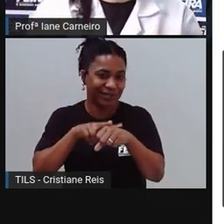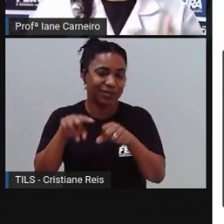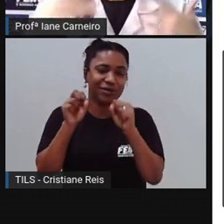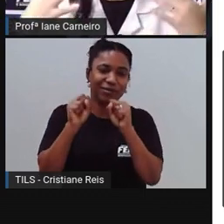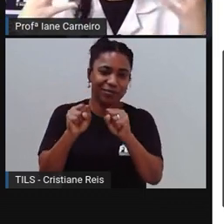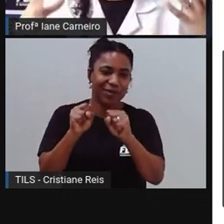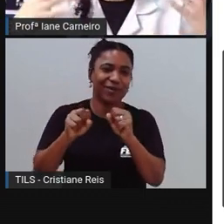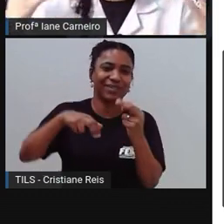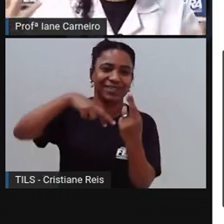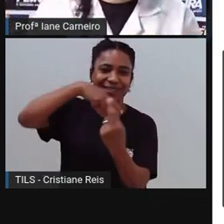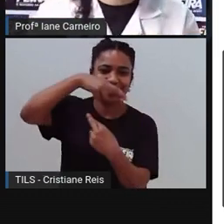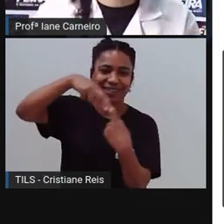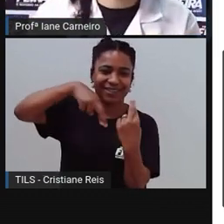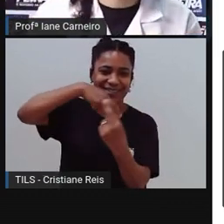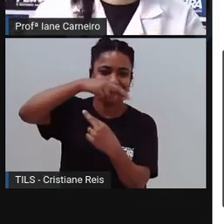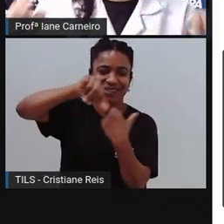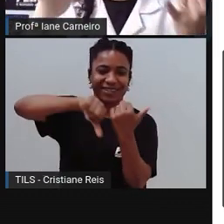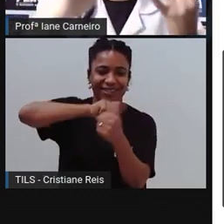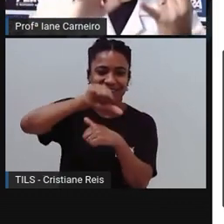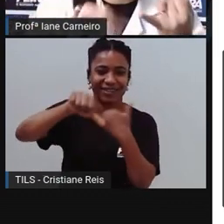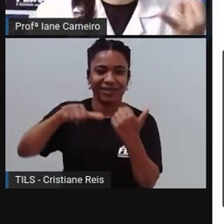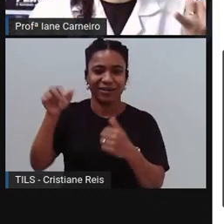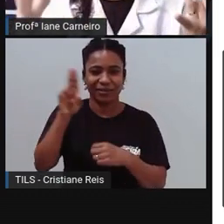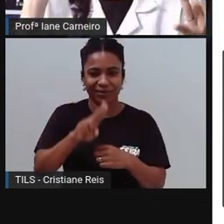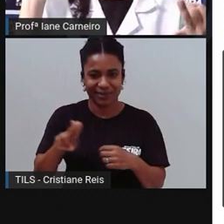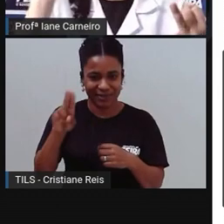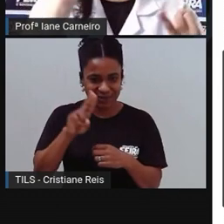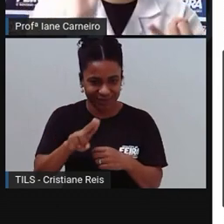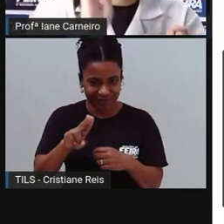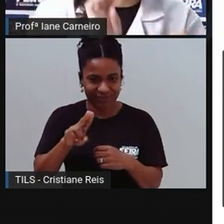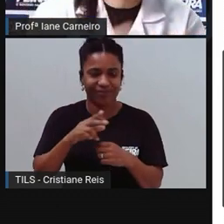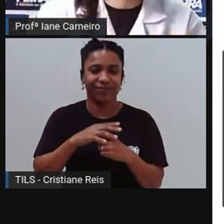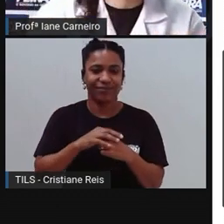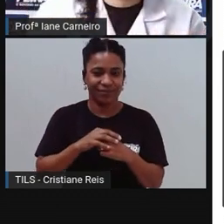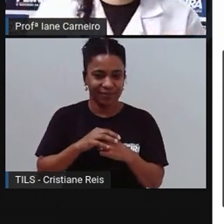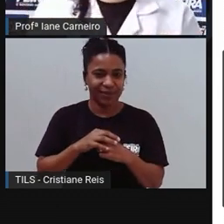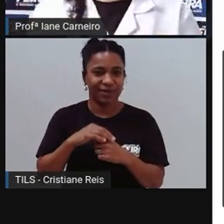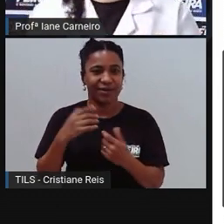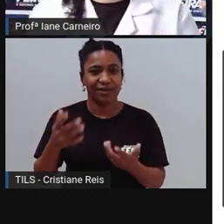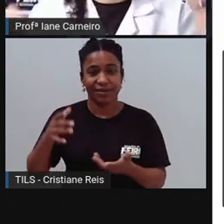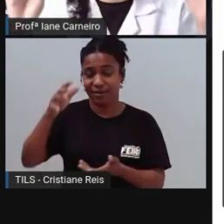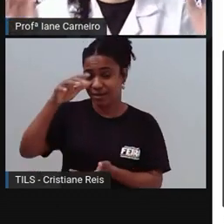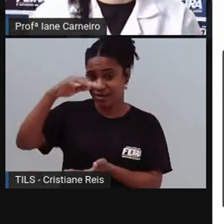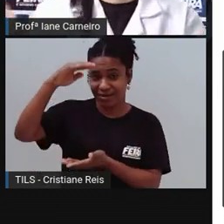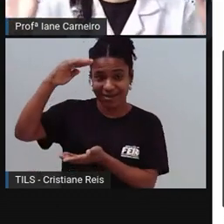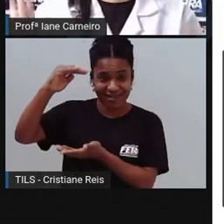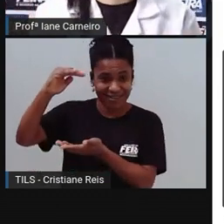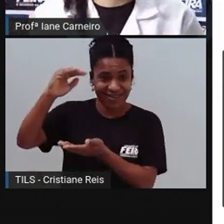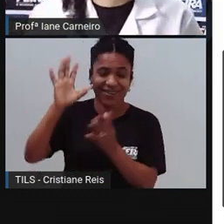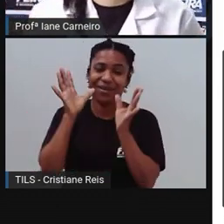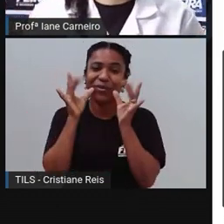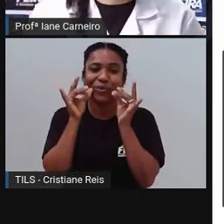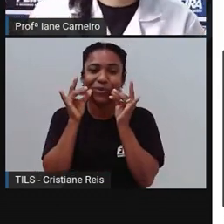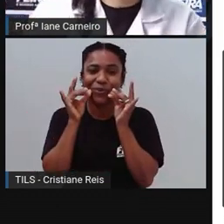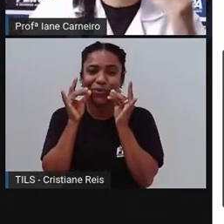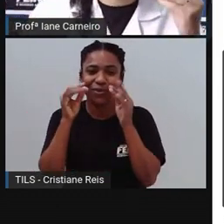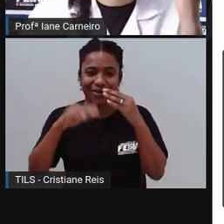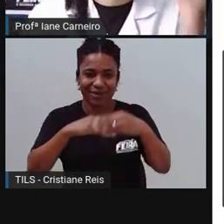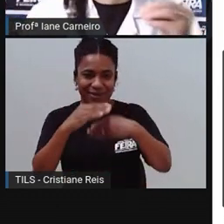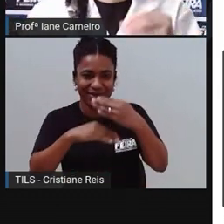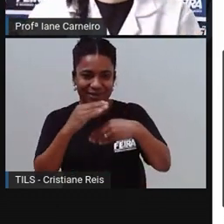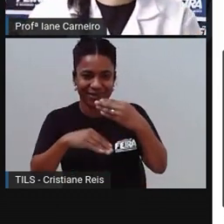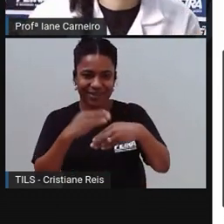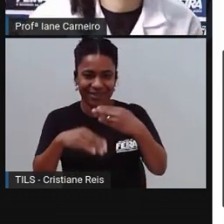reutilizável, né? E que a gente pode também reaproveitar. Garrafa PET, O rolo de papel higiênico, a prof sempre fala do rolo de papel higiênico, porque dá para